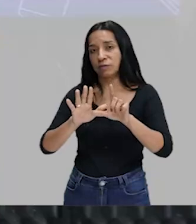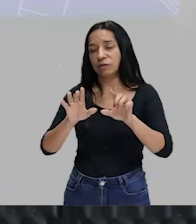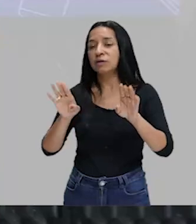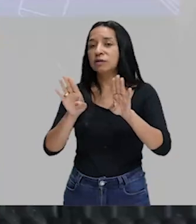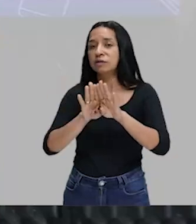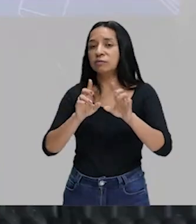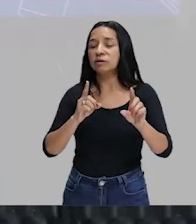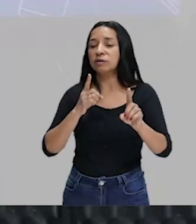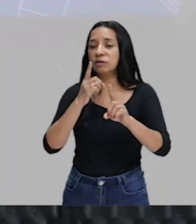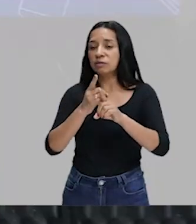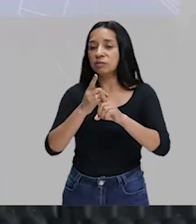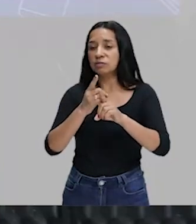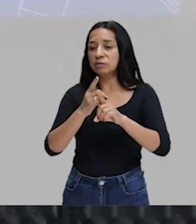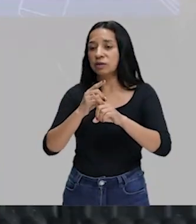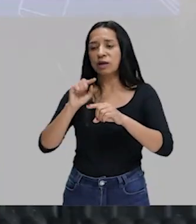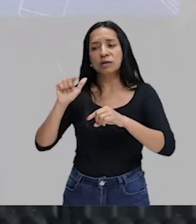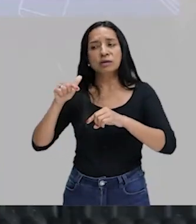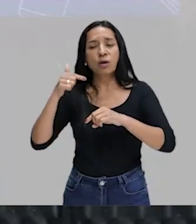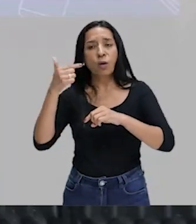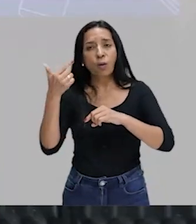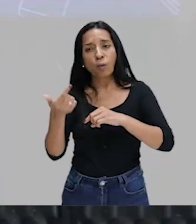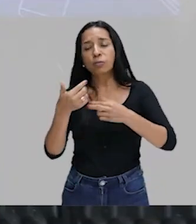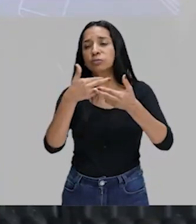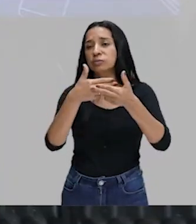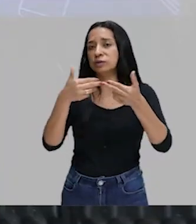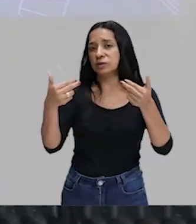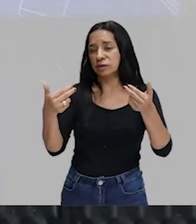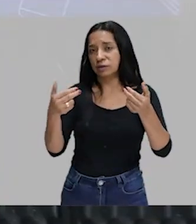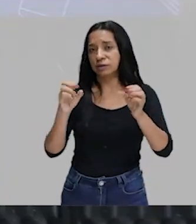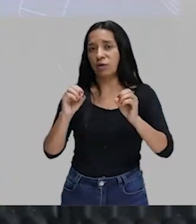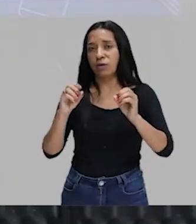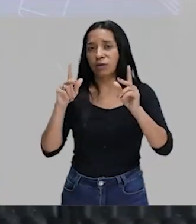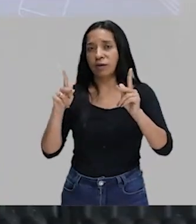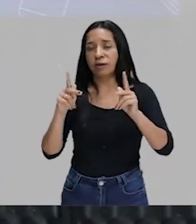também no material à parte. Certo? Muito simples. Tá